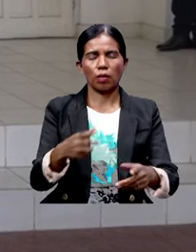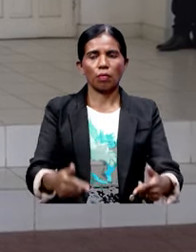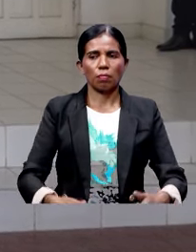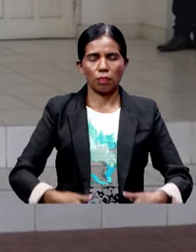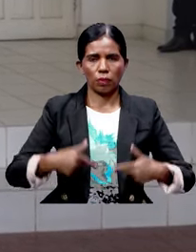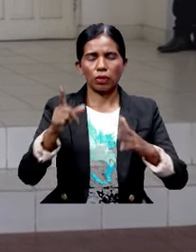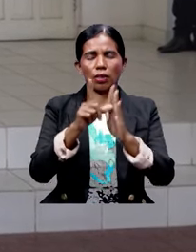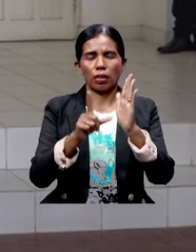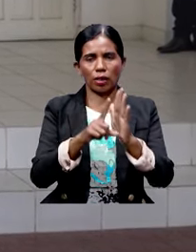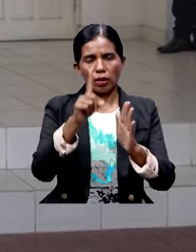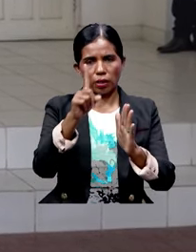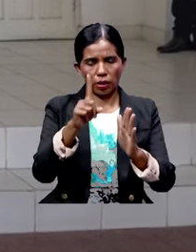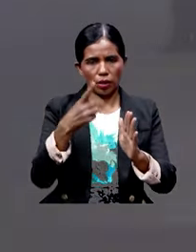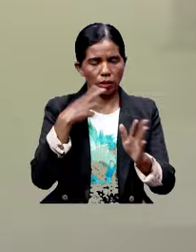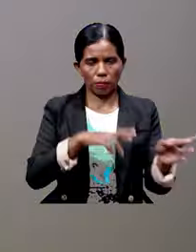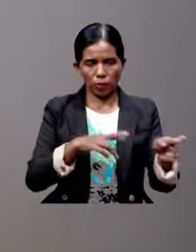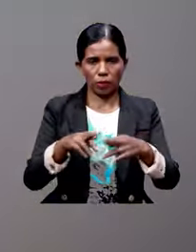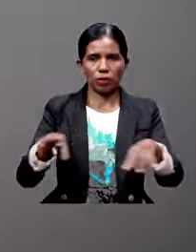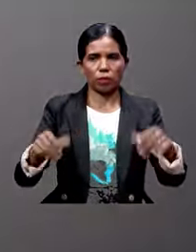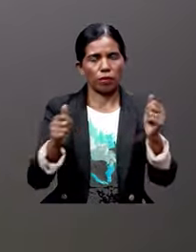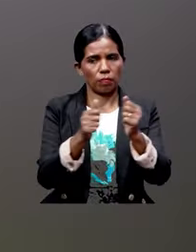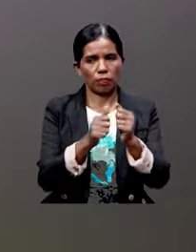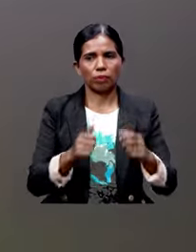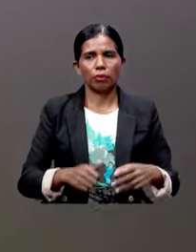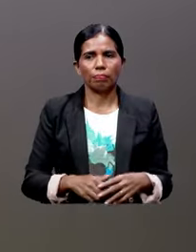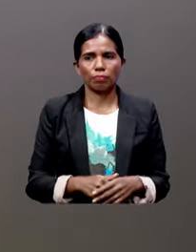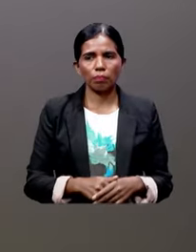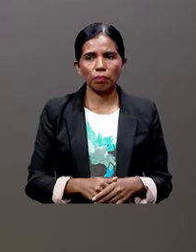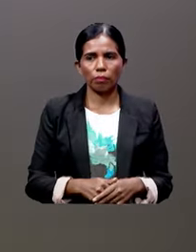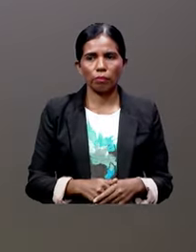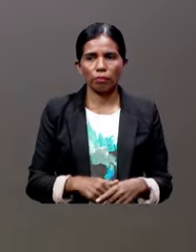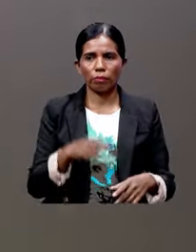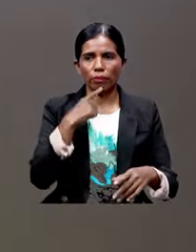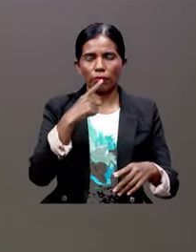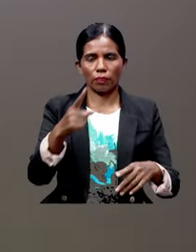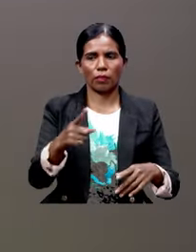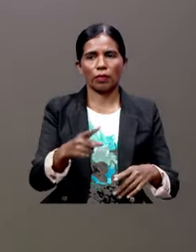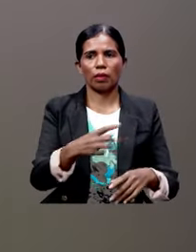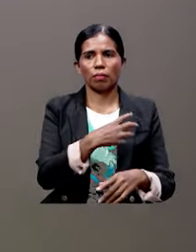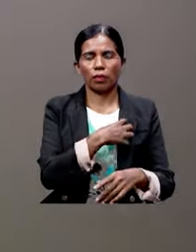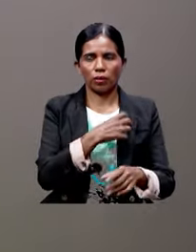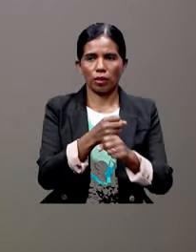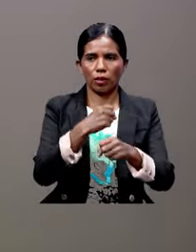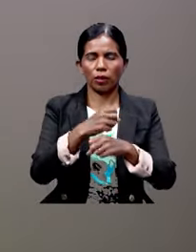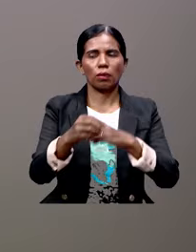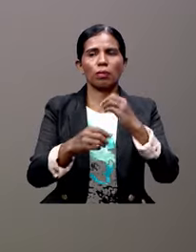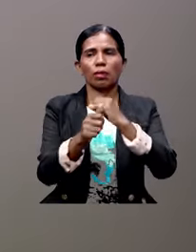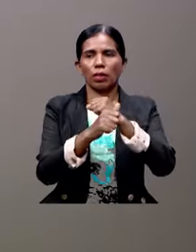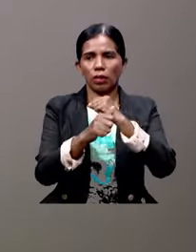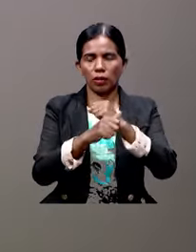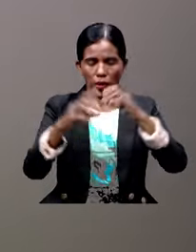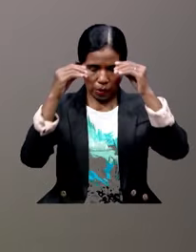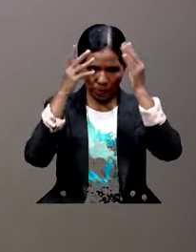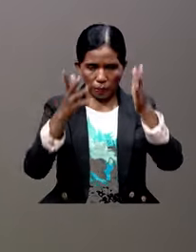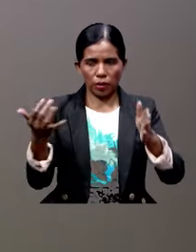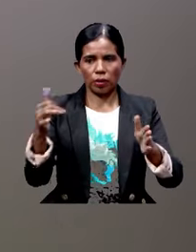okos ita pronto atu bela coopera. Portavoz Pentel Hatutan atua saung nebe Pentel Halo. Kona ba asaung nebe mak profesor